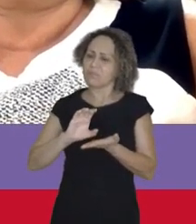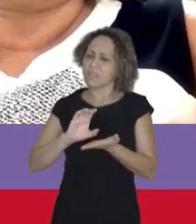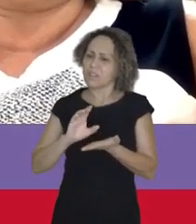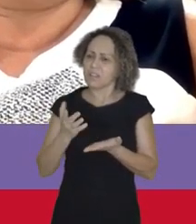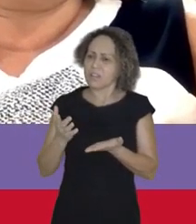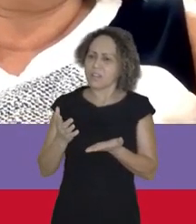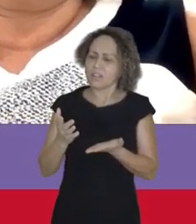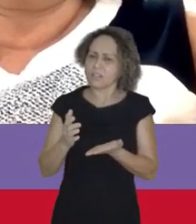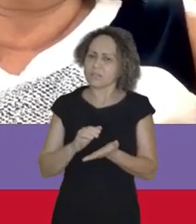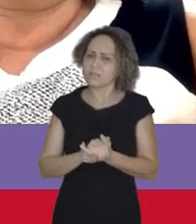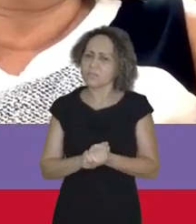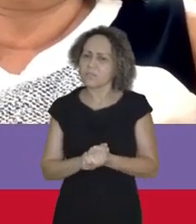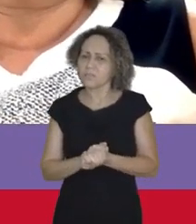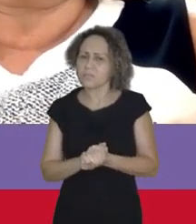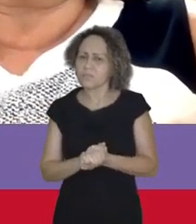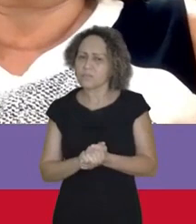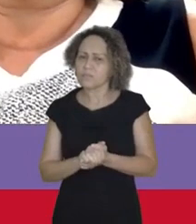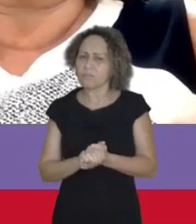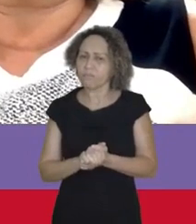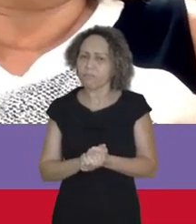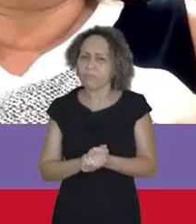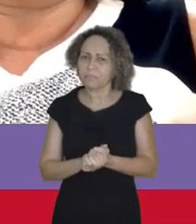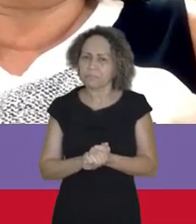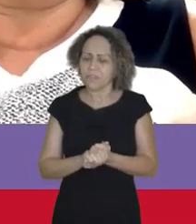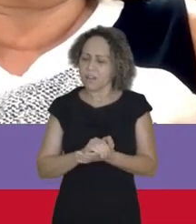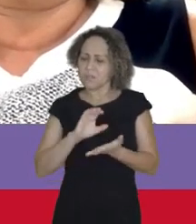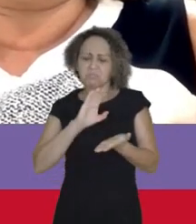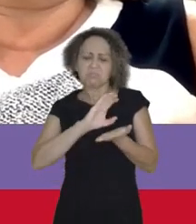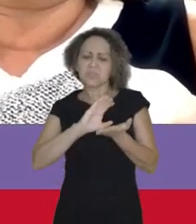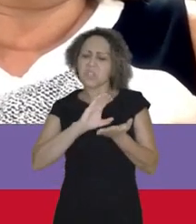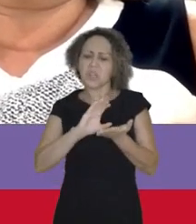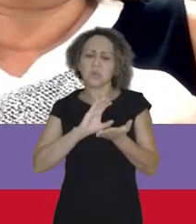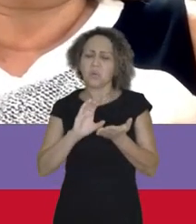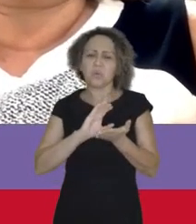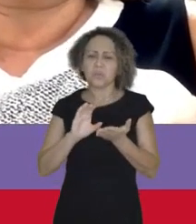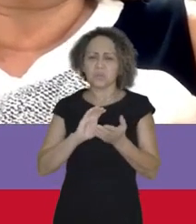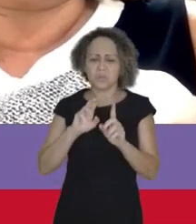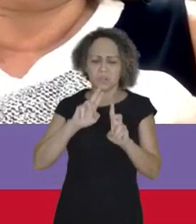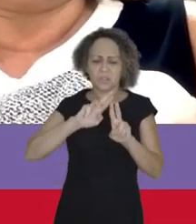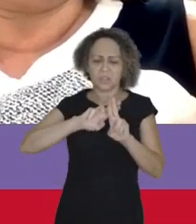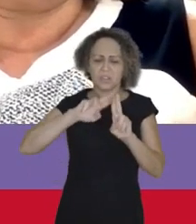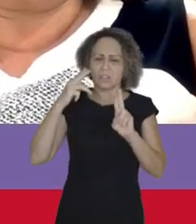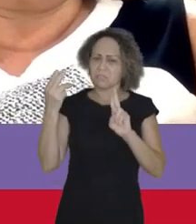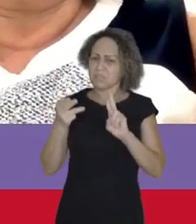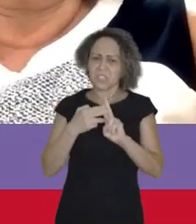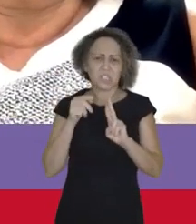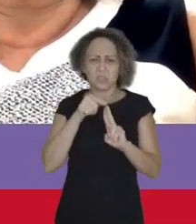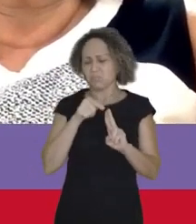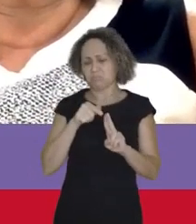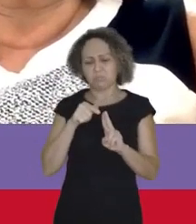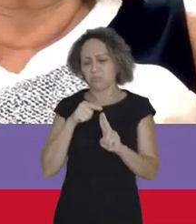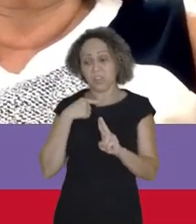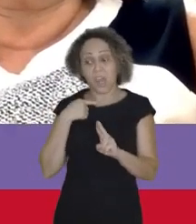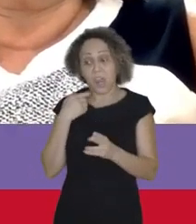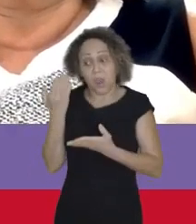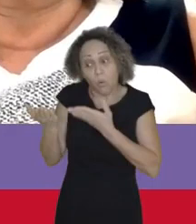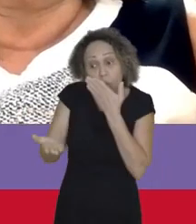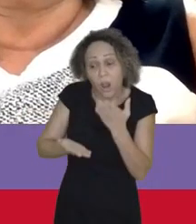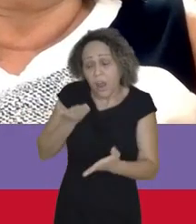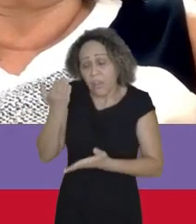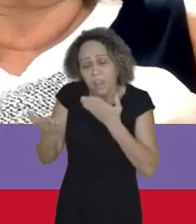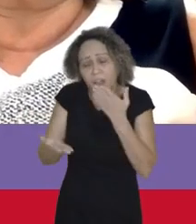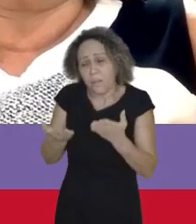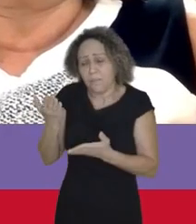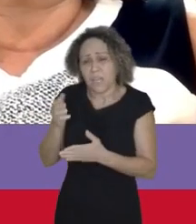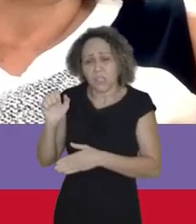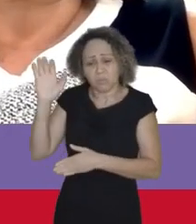ponto de vista do Sistema Único de Saúde, no campo da atenção integral. e